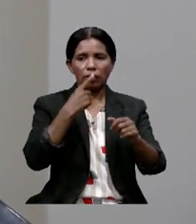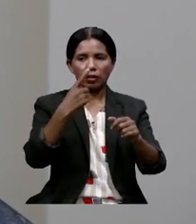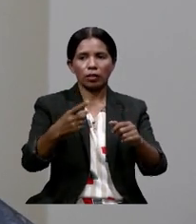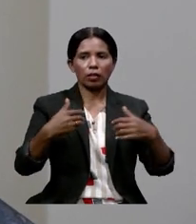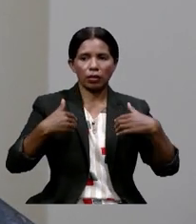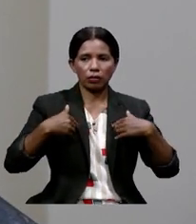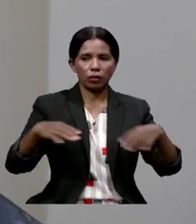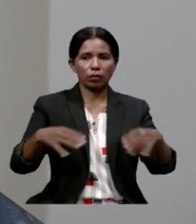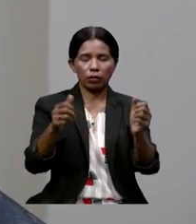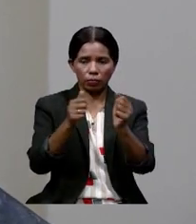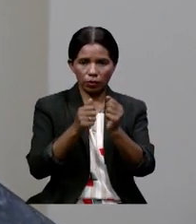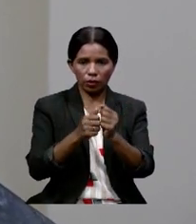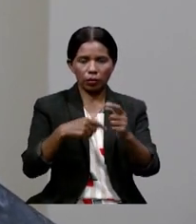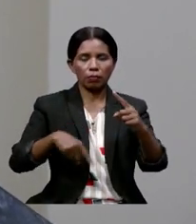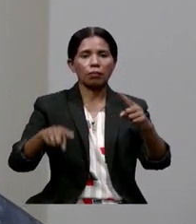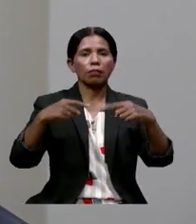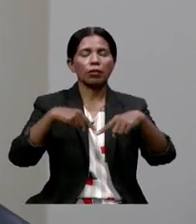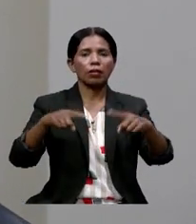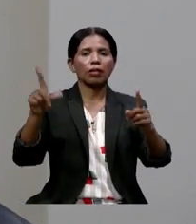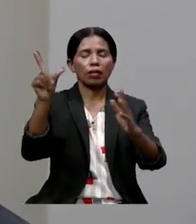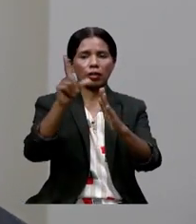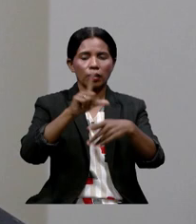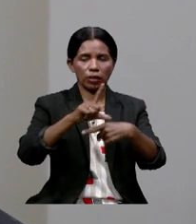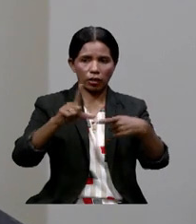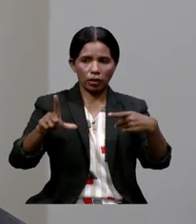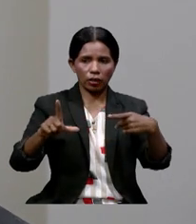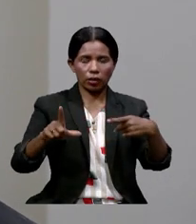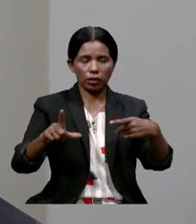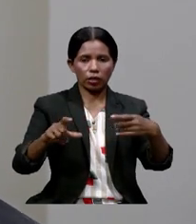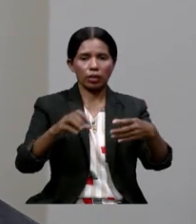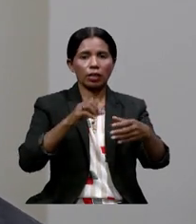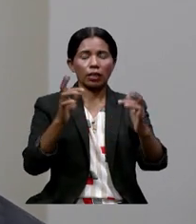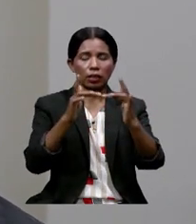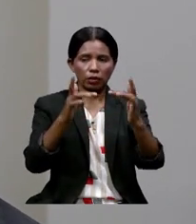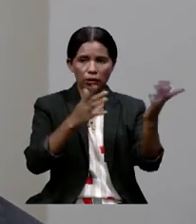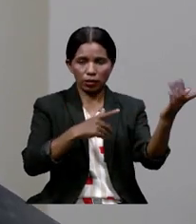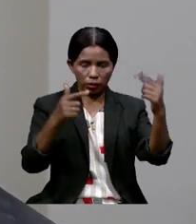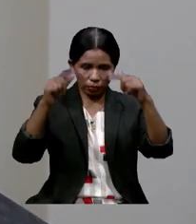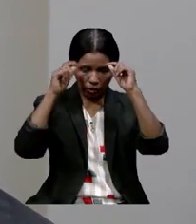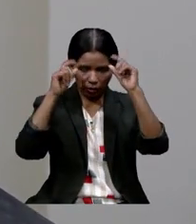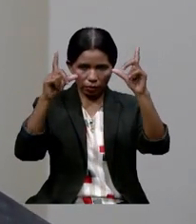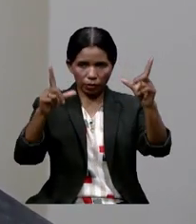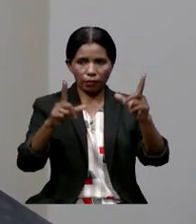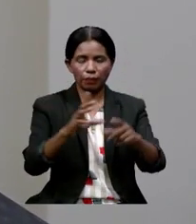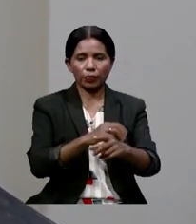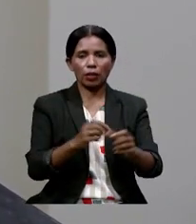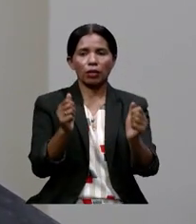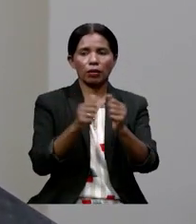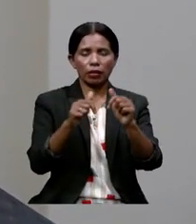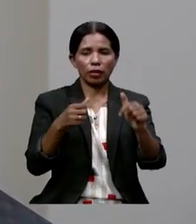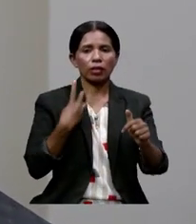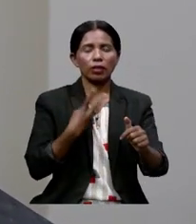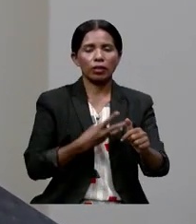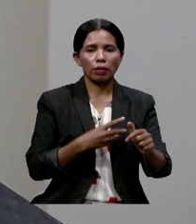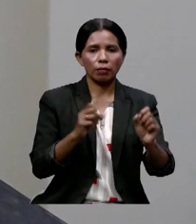na distribution point, ho di bai iha linha fibra óptica nebe ke tamat to iha teritoria Tomak Timor nian. Ho di ne ita bele